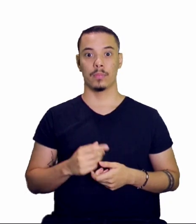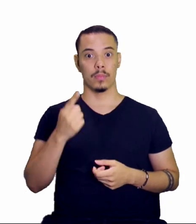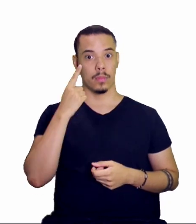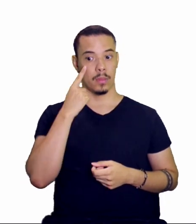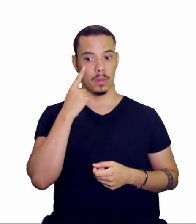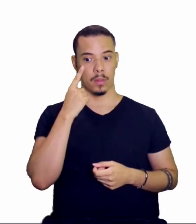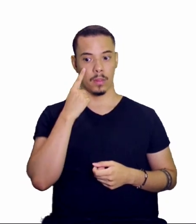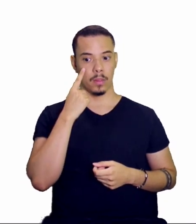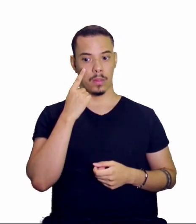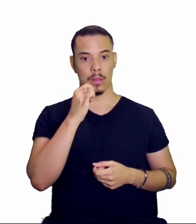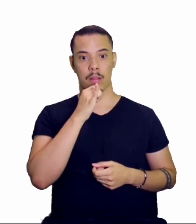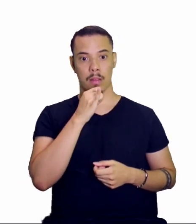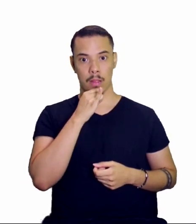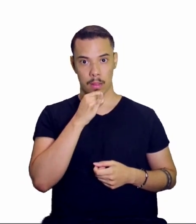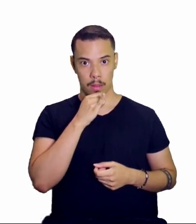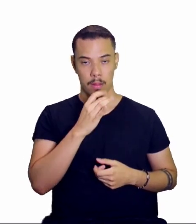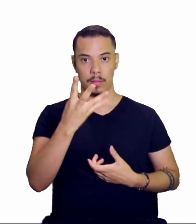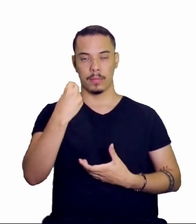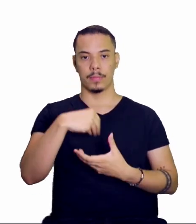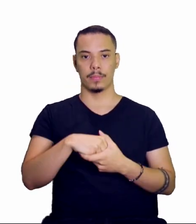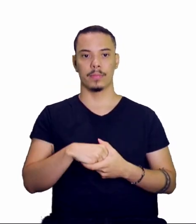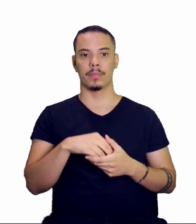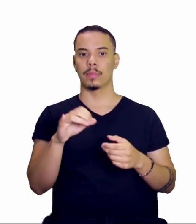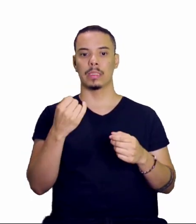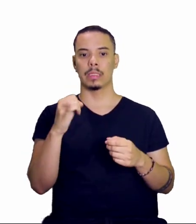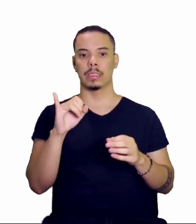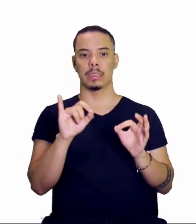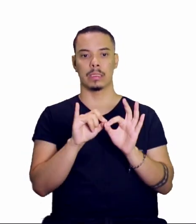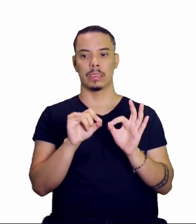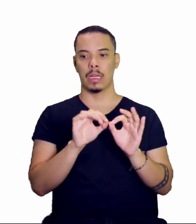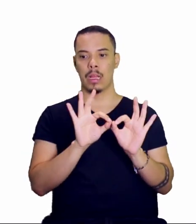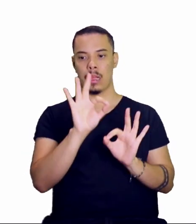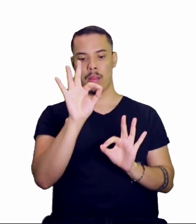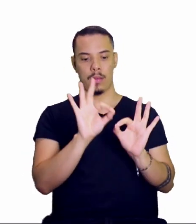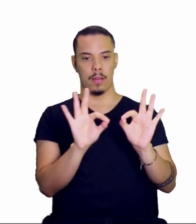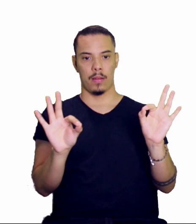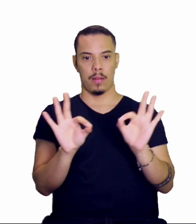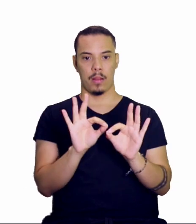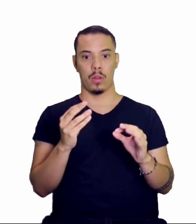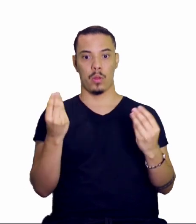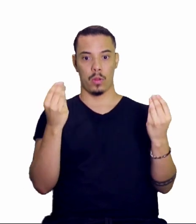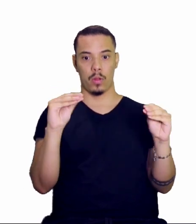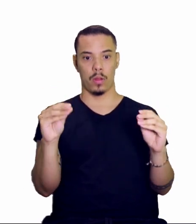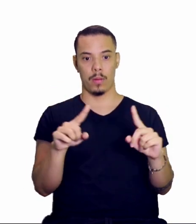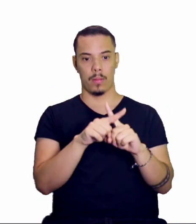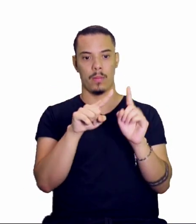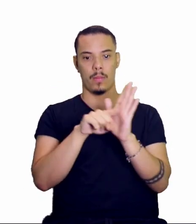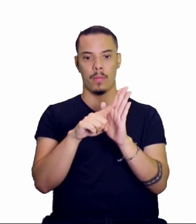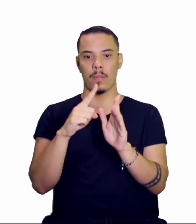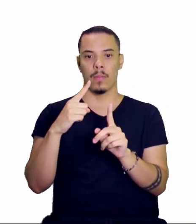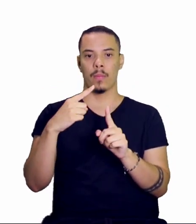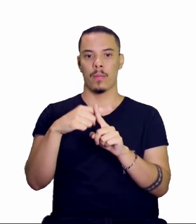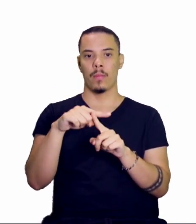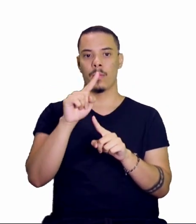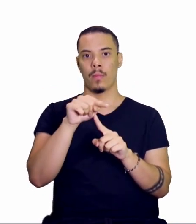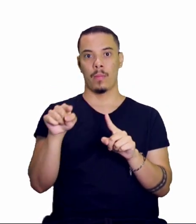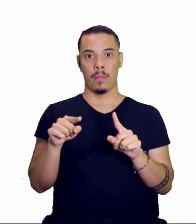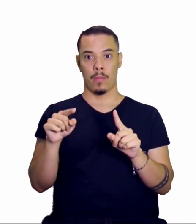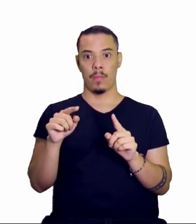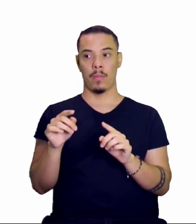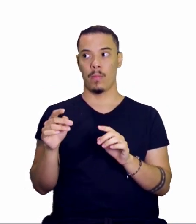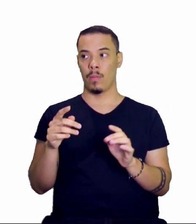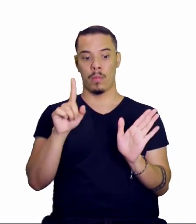está ali, se eu for fazer a medição, ali nós colocamos os sinais como se fosse do menor para o maior, tá? Se eu fizesse